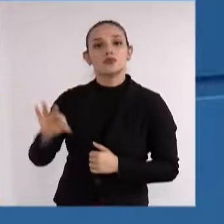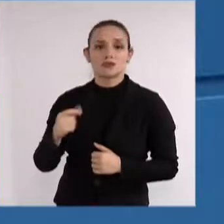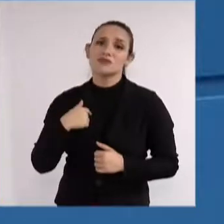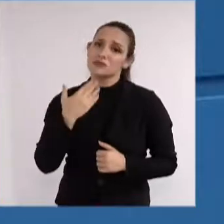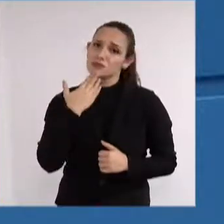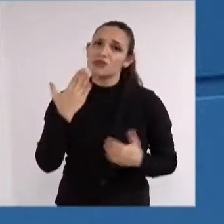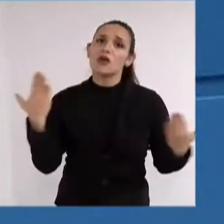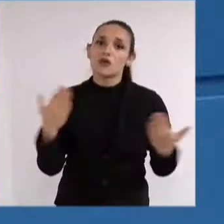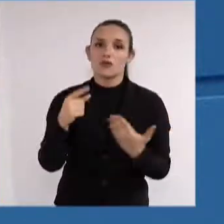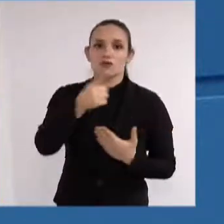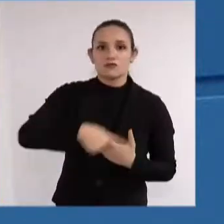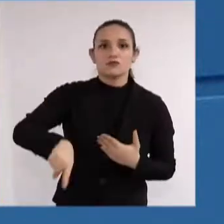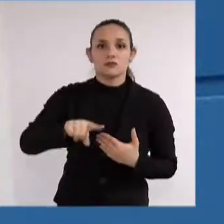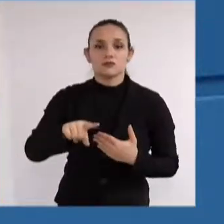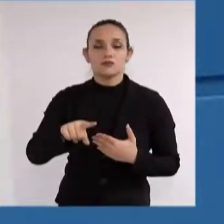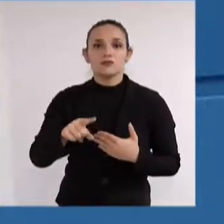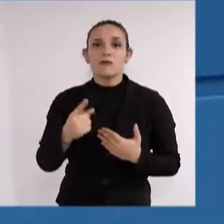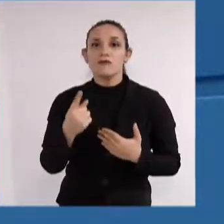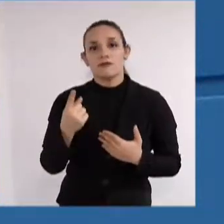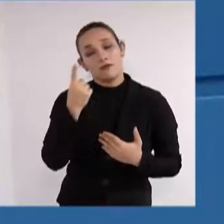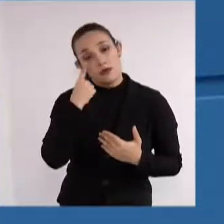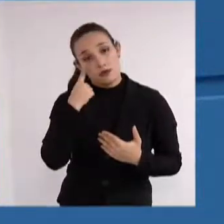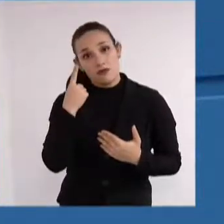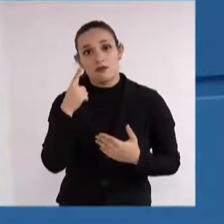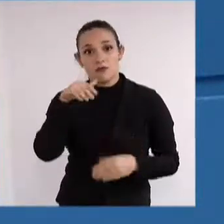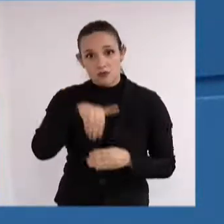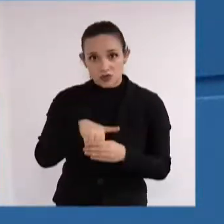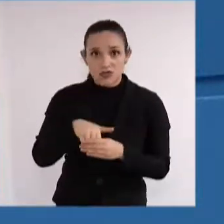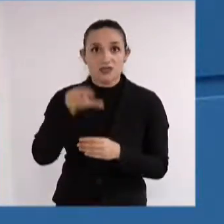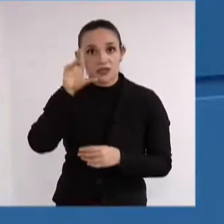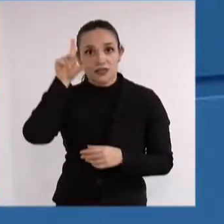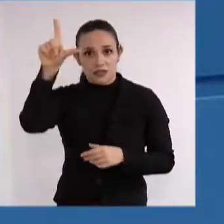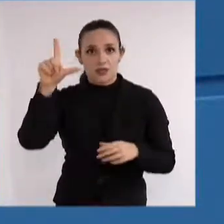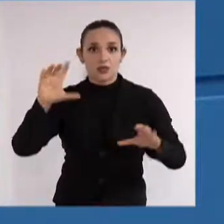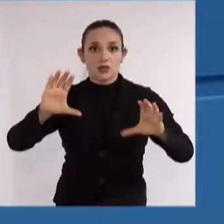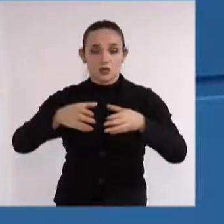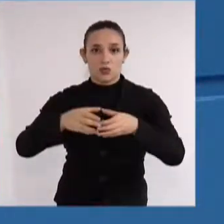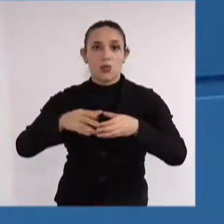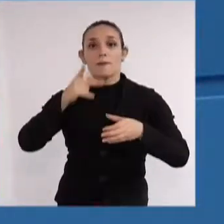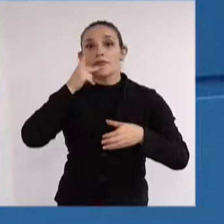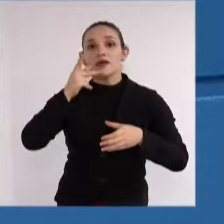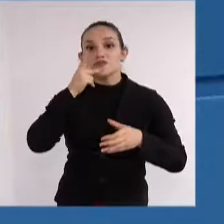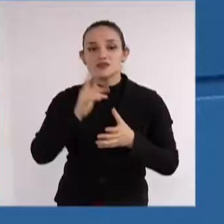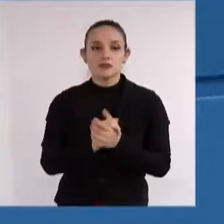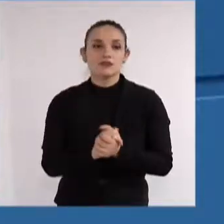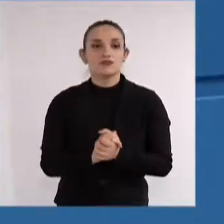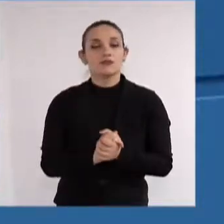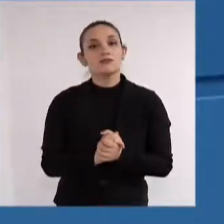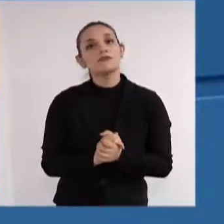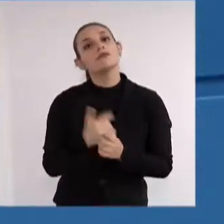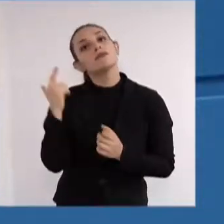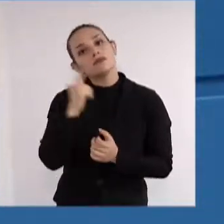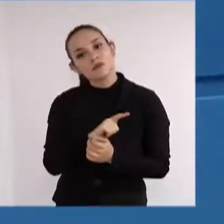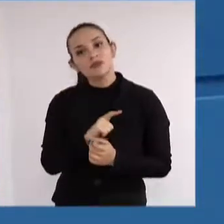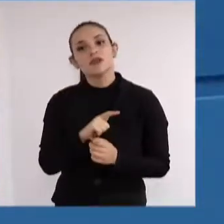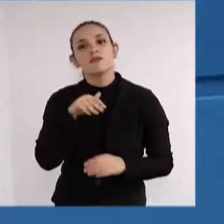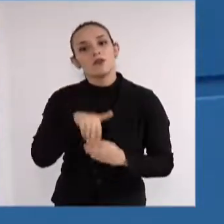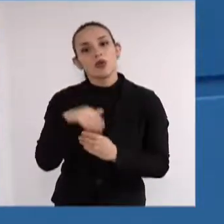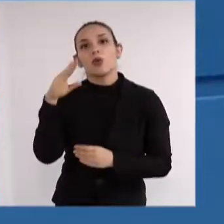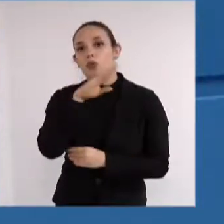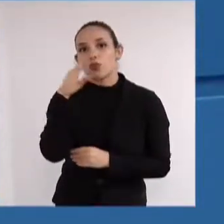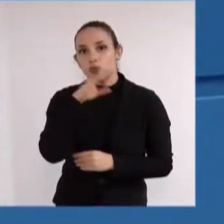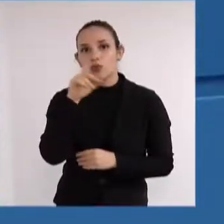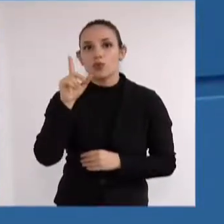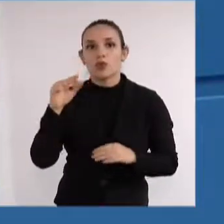sob a apreciação das lideranças para que nós votássemos no regime de urgência conforme o